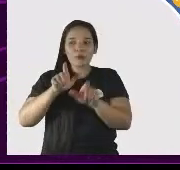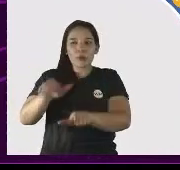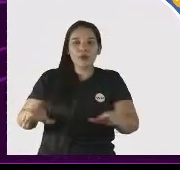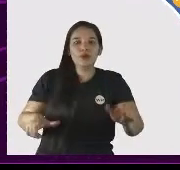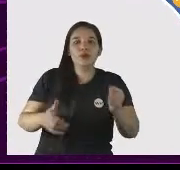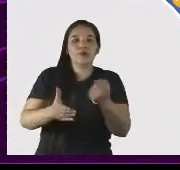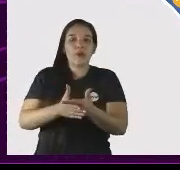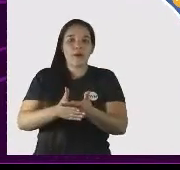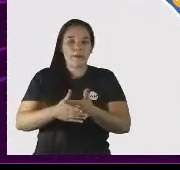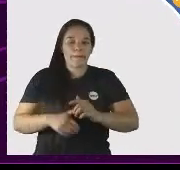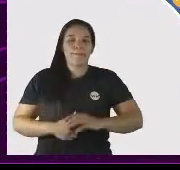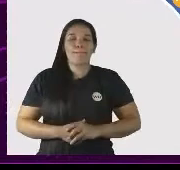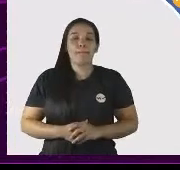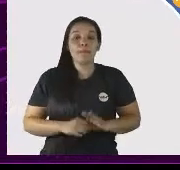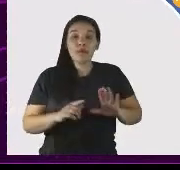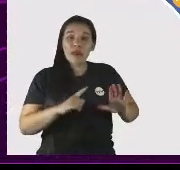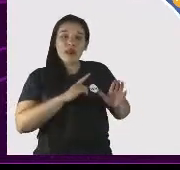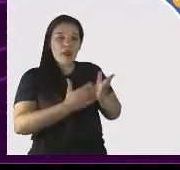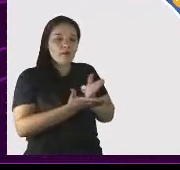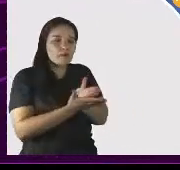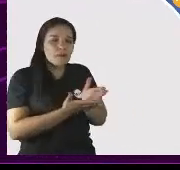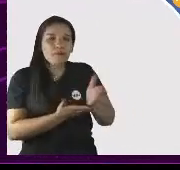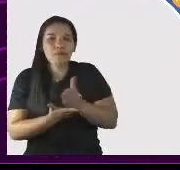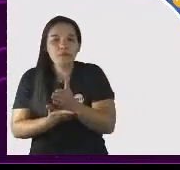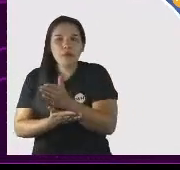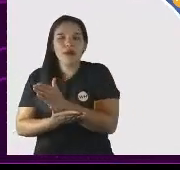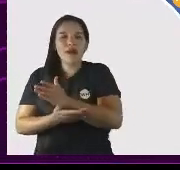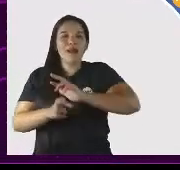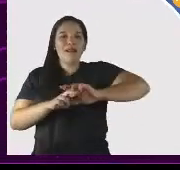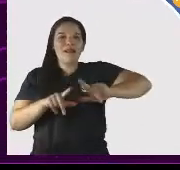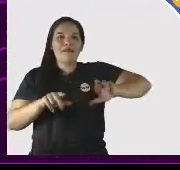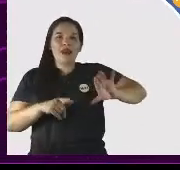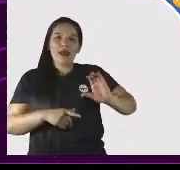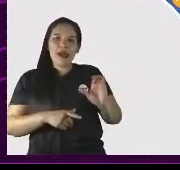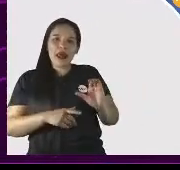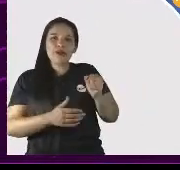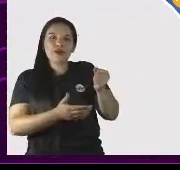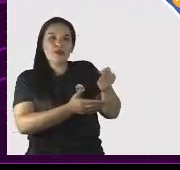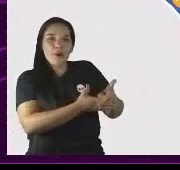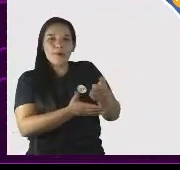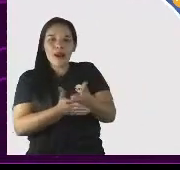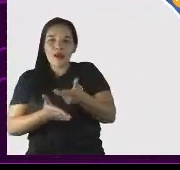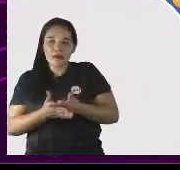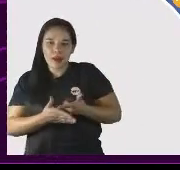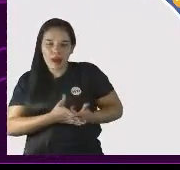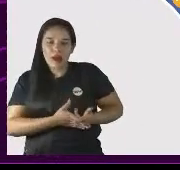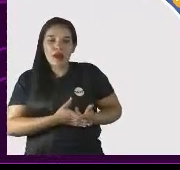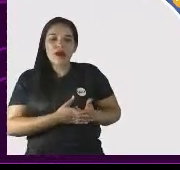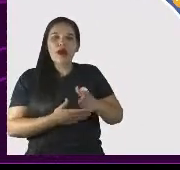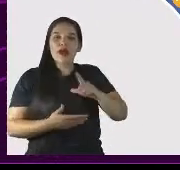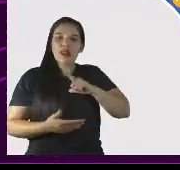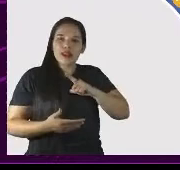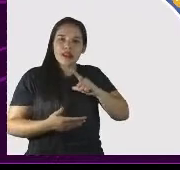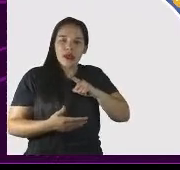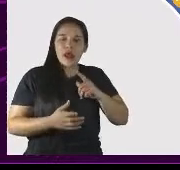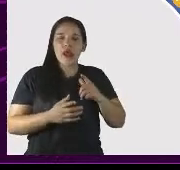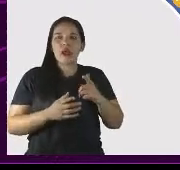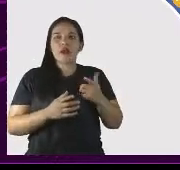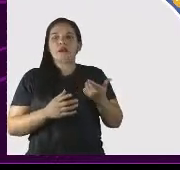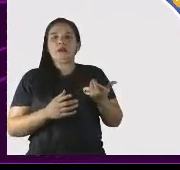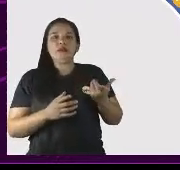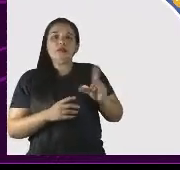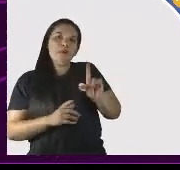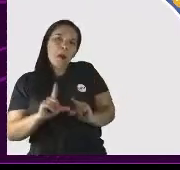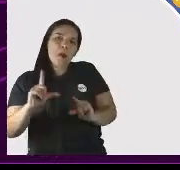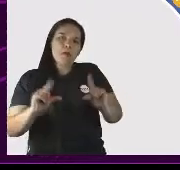temos mais de uma linha de crédito disponível é o final de um lado você descendo uso o final e agora com essas iniciativas de Baixo Carbono nós